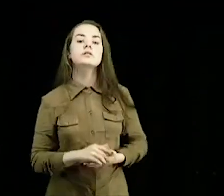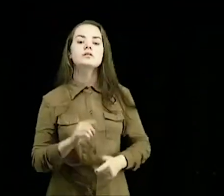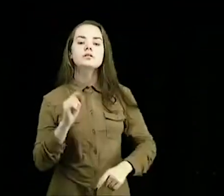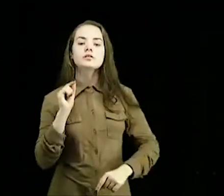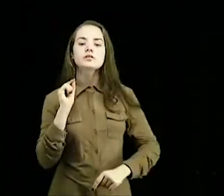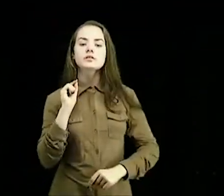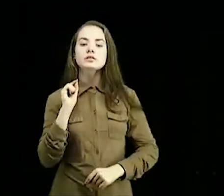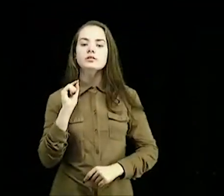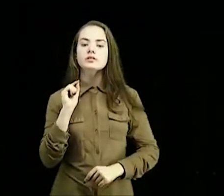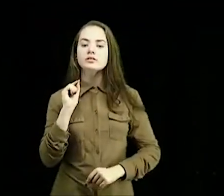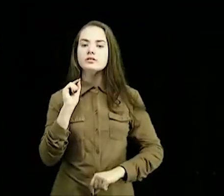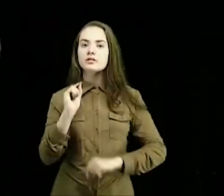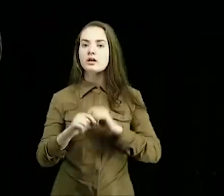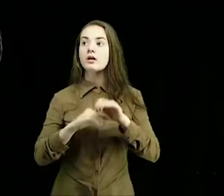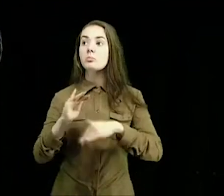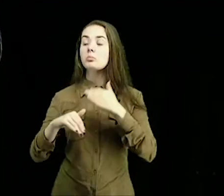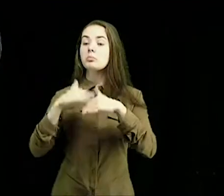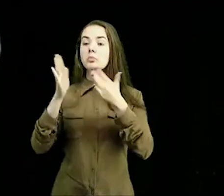que acabou prosperando.